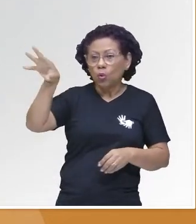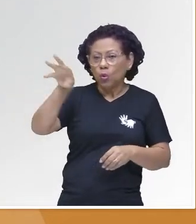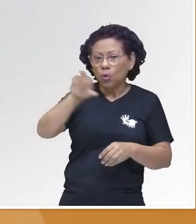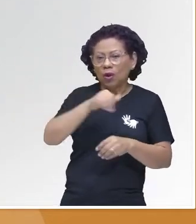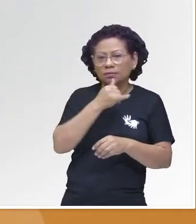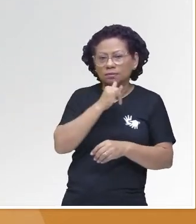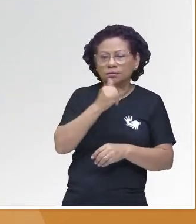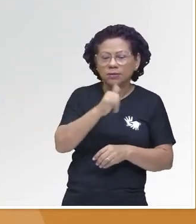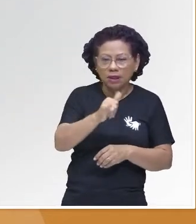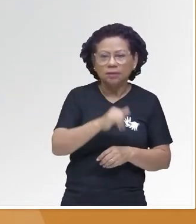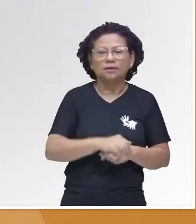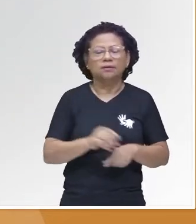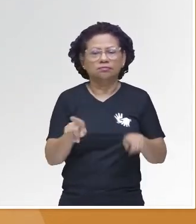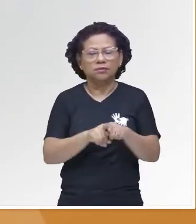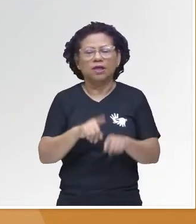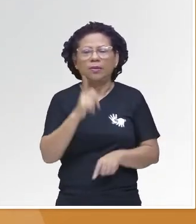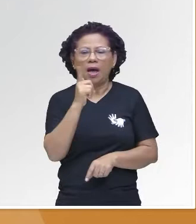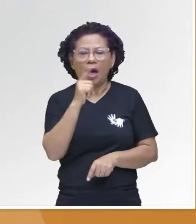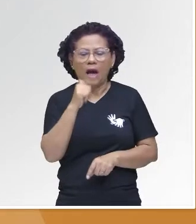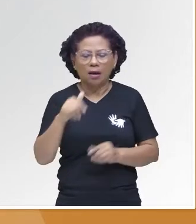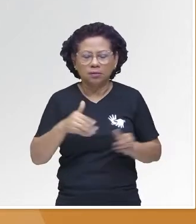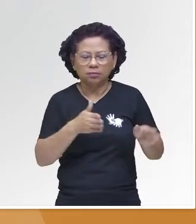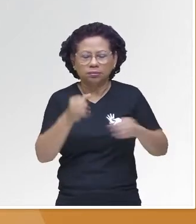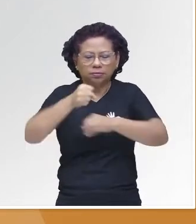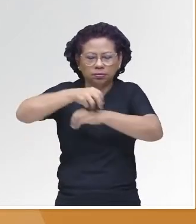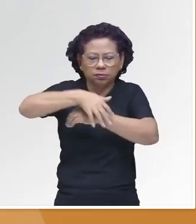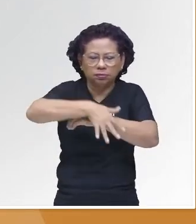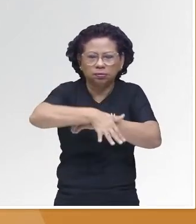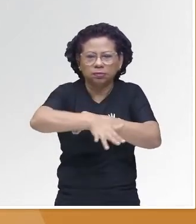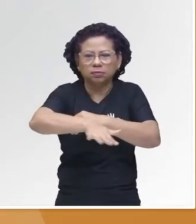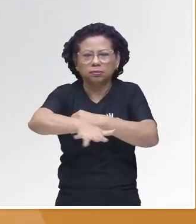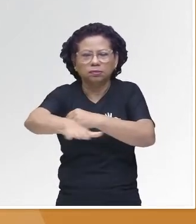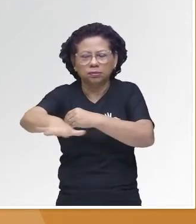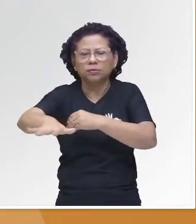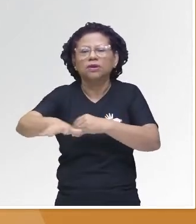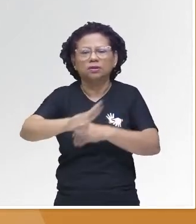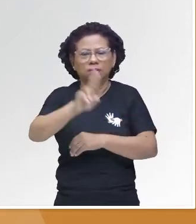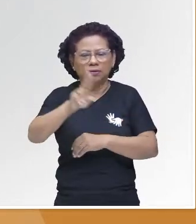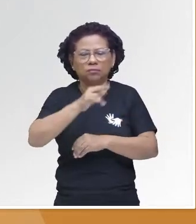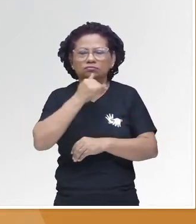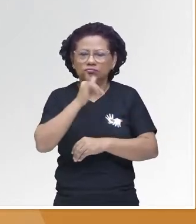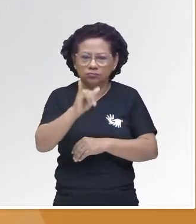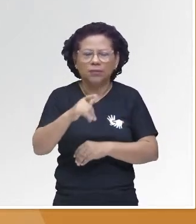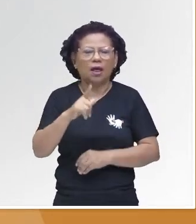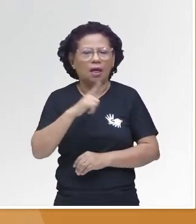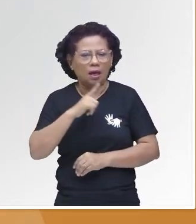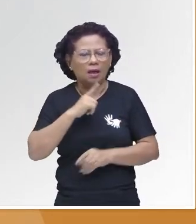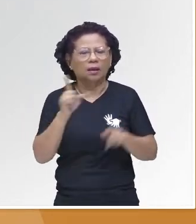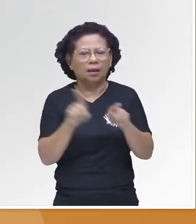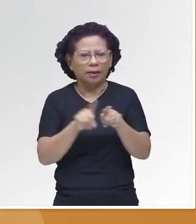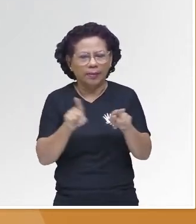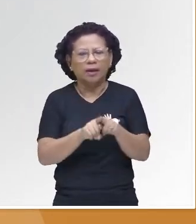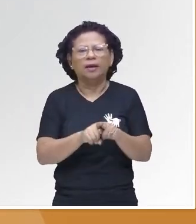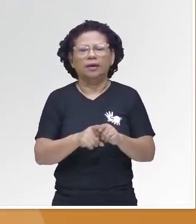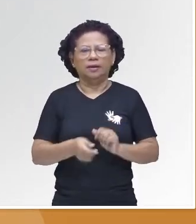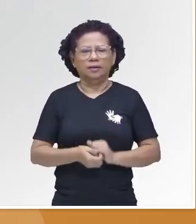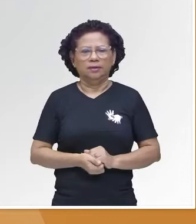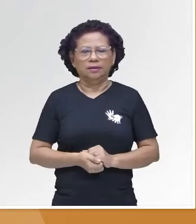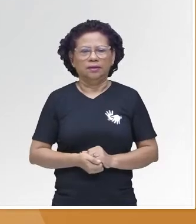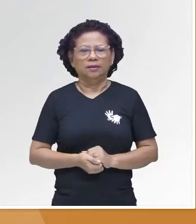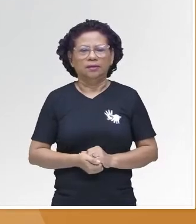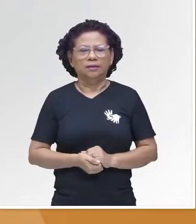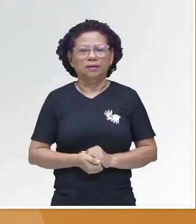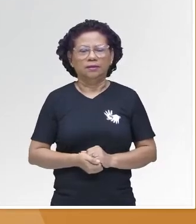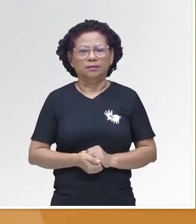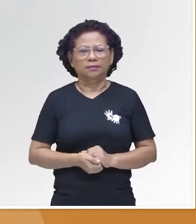das águas, a geotérmica, que é aquela energia que vem de áreas